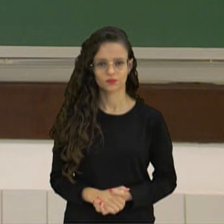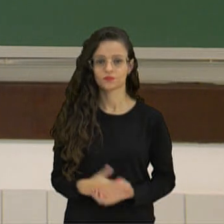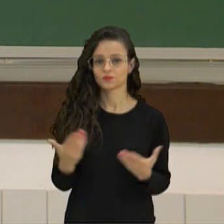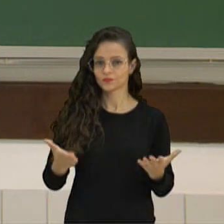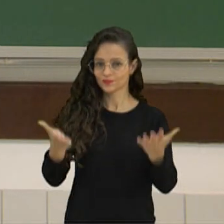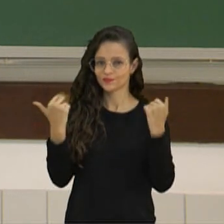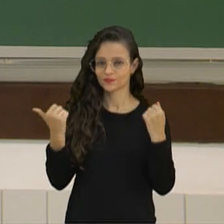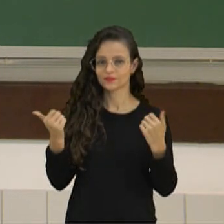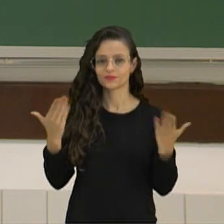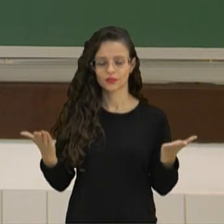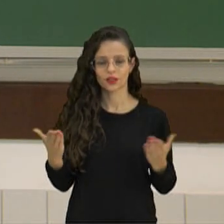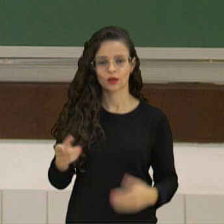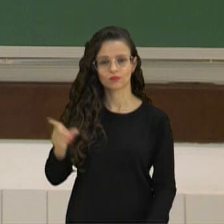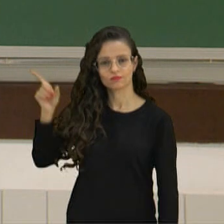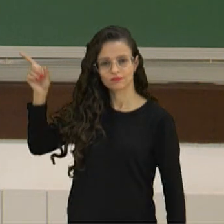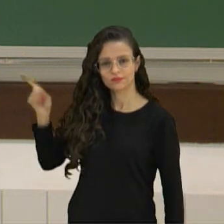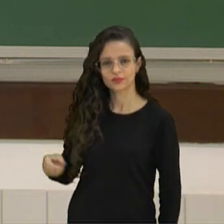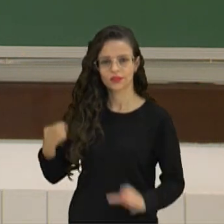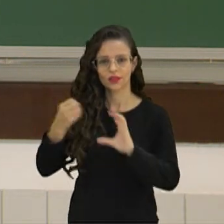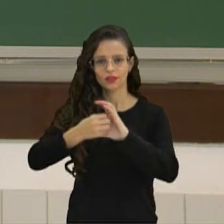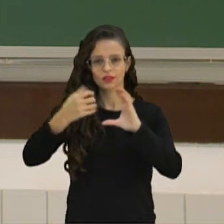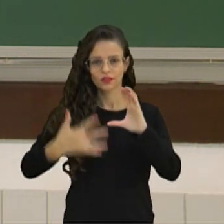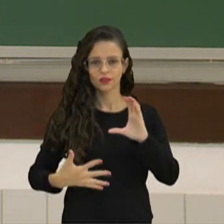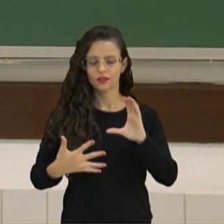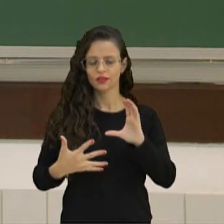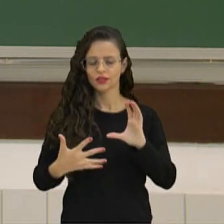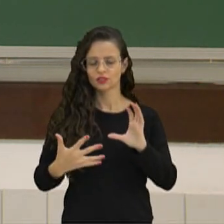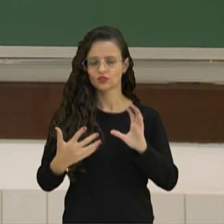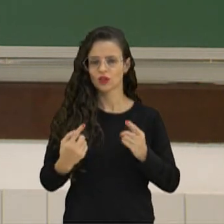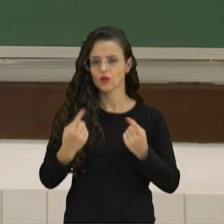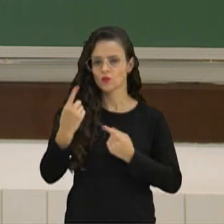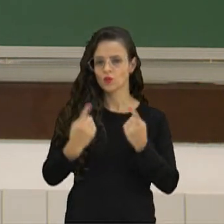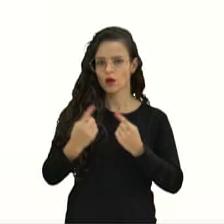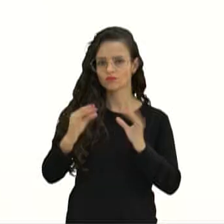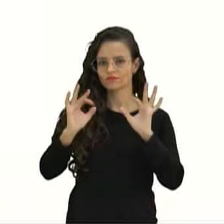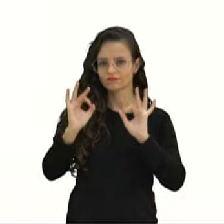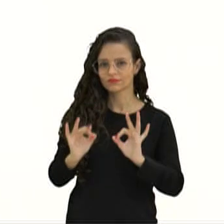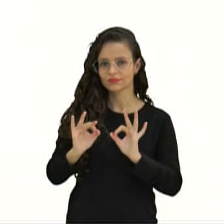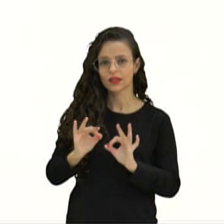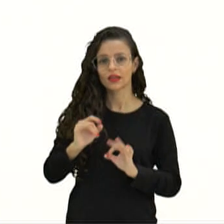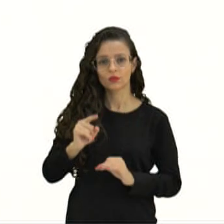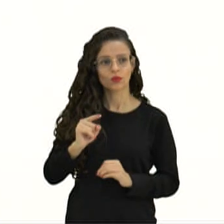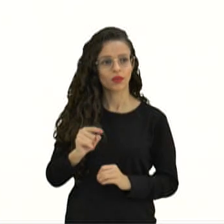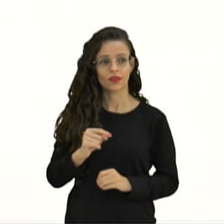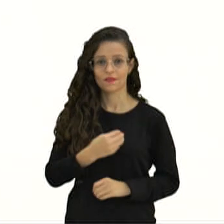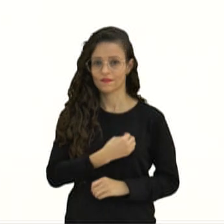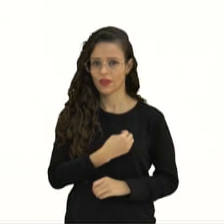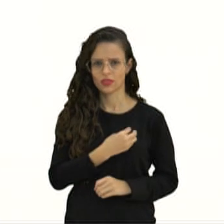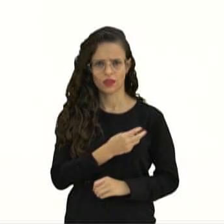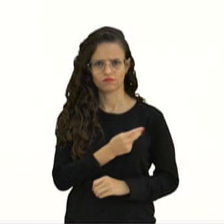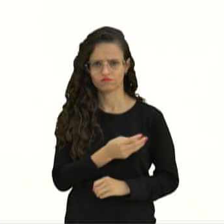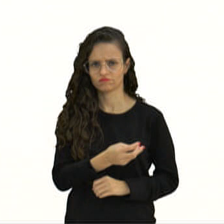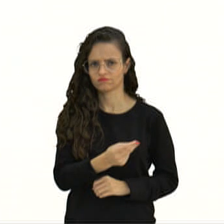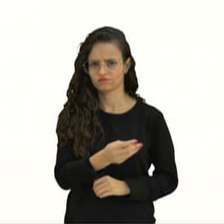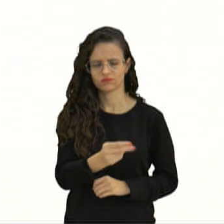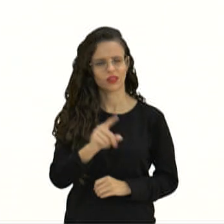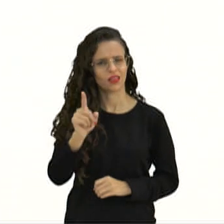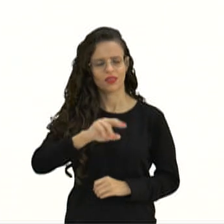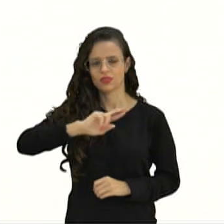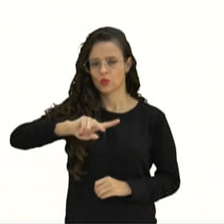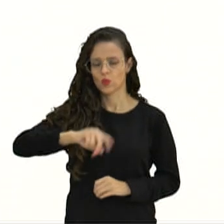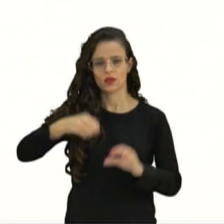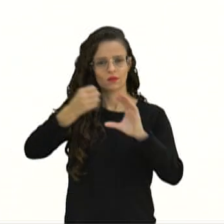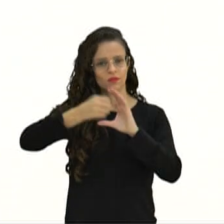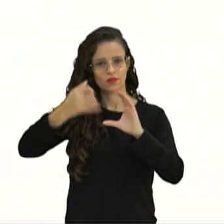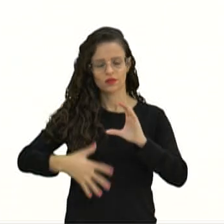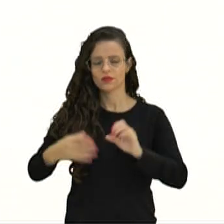Vamos lá, gente. Dessas características aqui citadas, aquela ali, ó, ciclo de vida longo, não é uma característica importante,